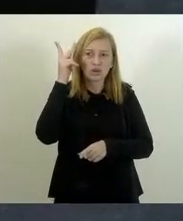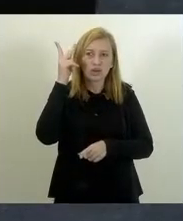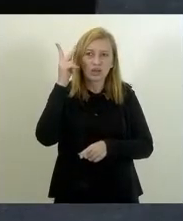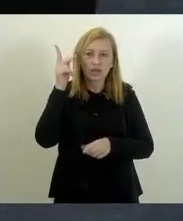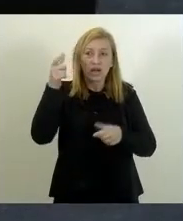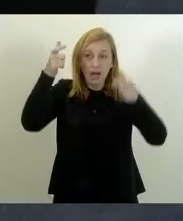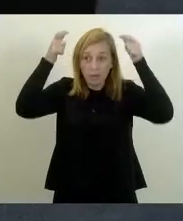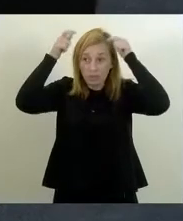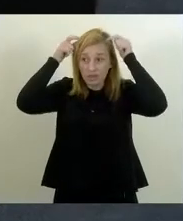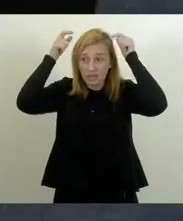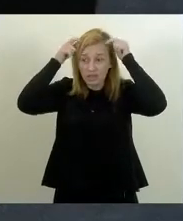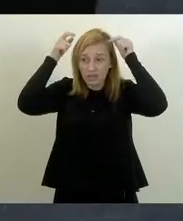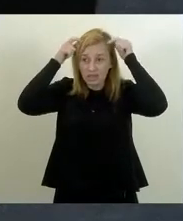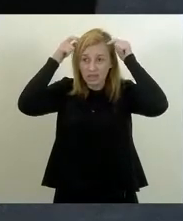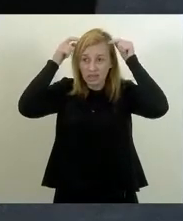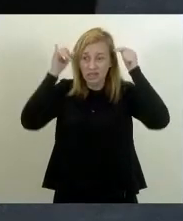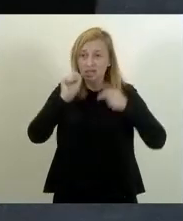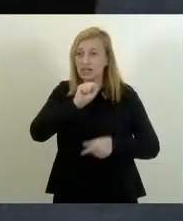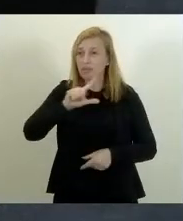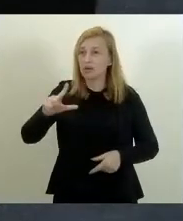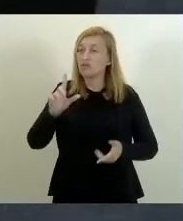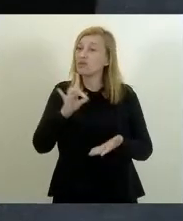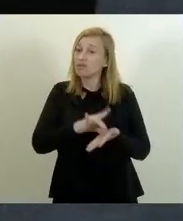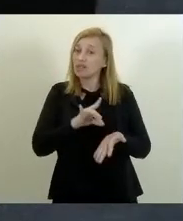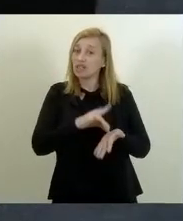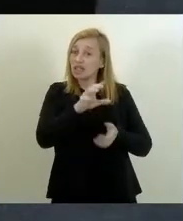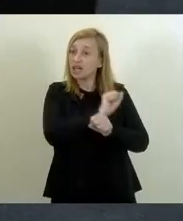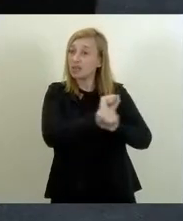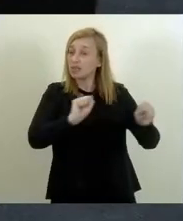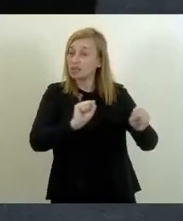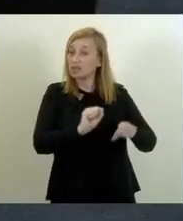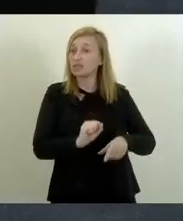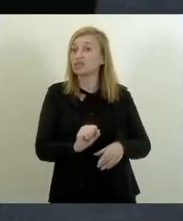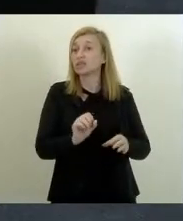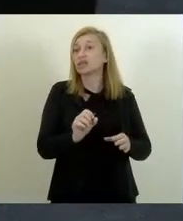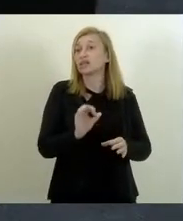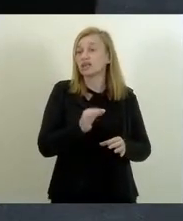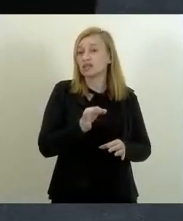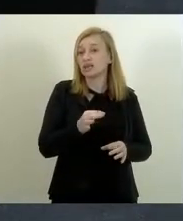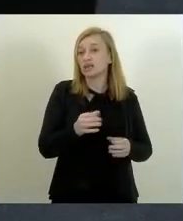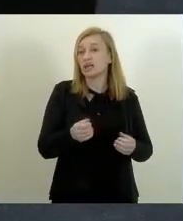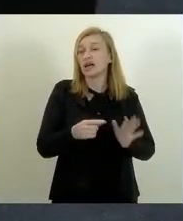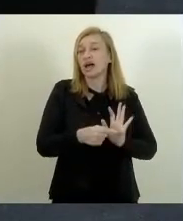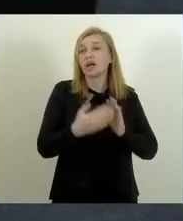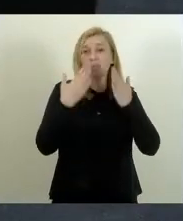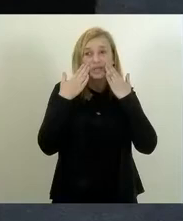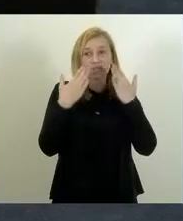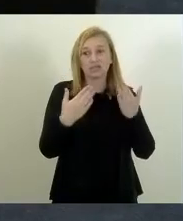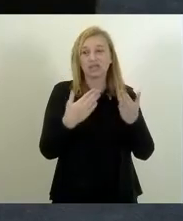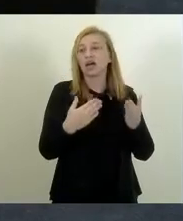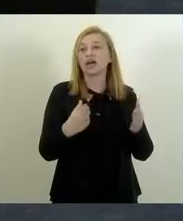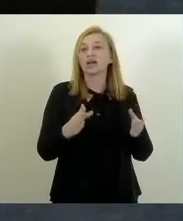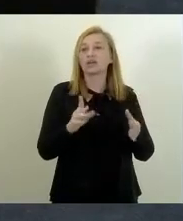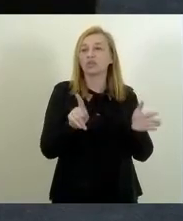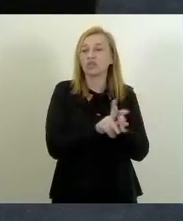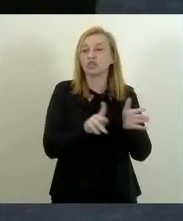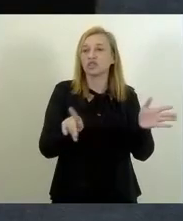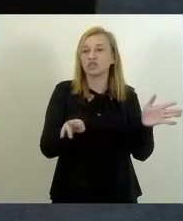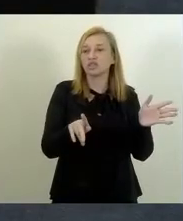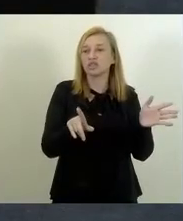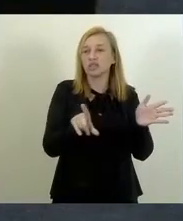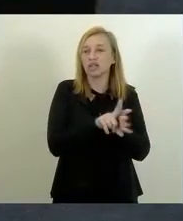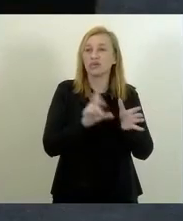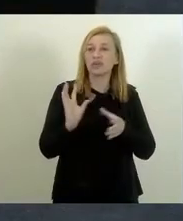a verdadeira abolicionista? Então, ficar aqui esse registro e, se for necessário, apresentar um projeto de lei para incluir princesa